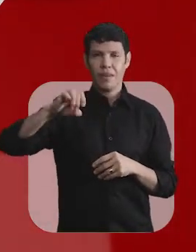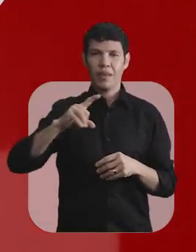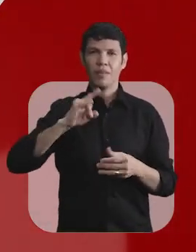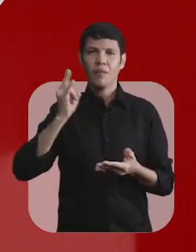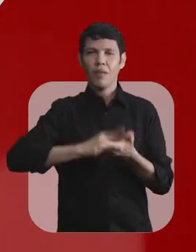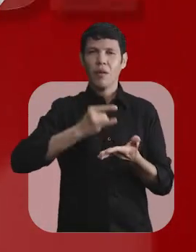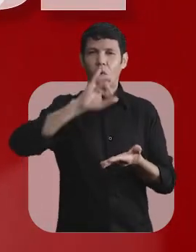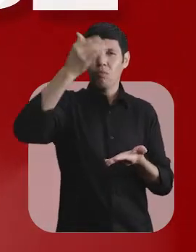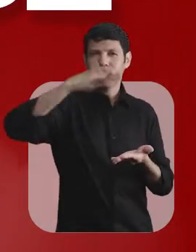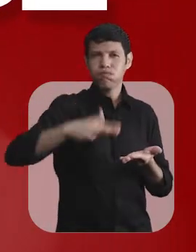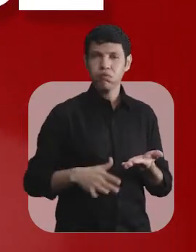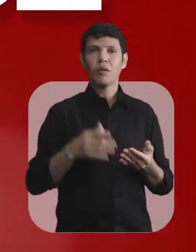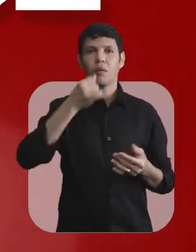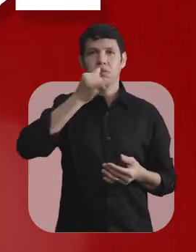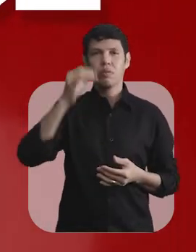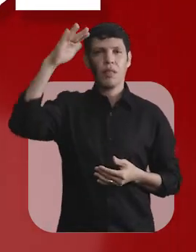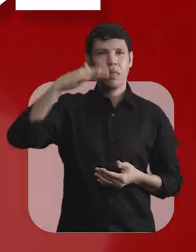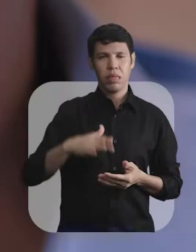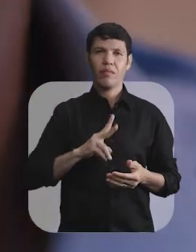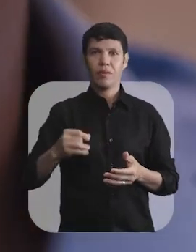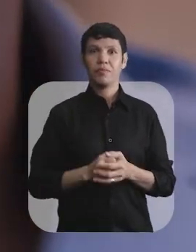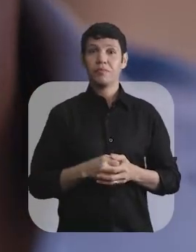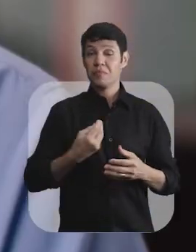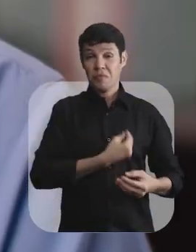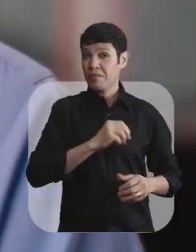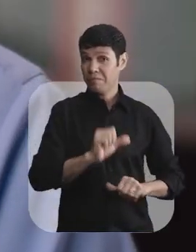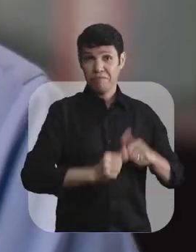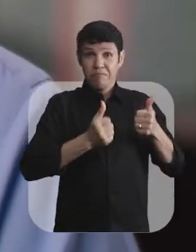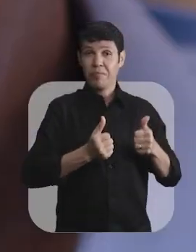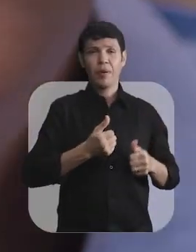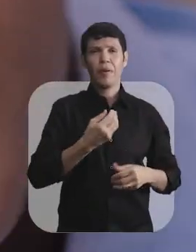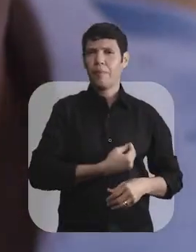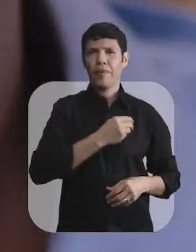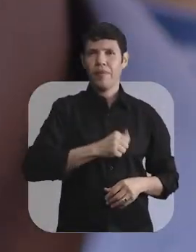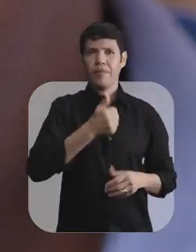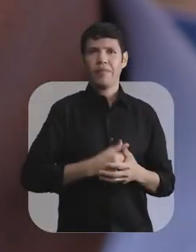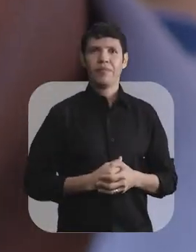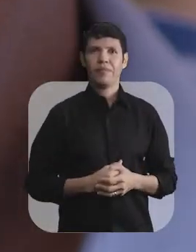para reduzir em 18% o valor da conta de luz. Amigo, isso muda, isso transforma.